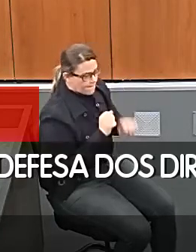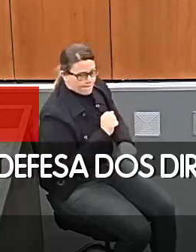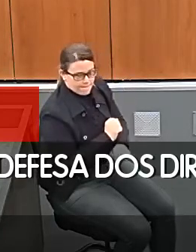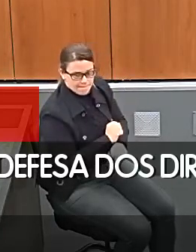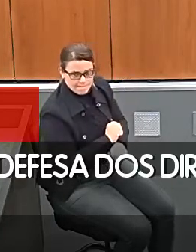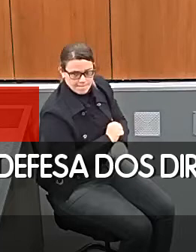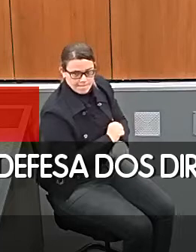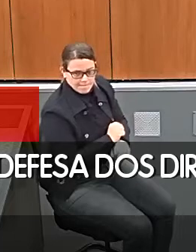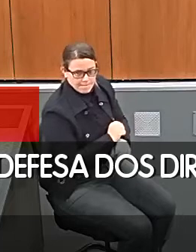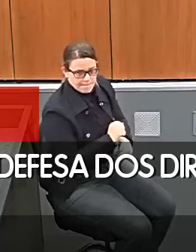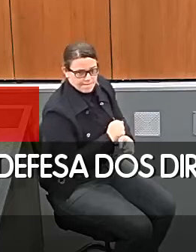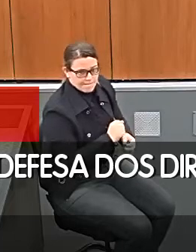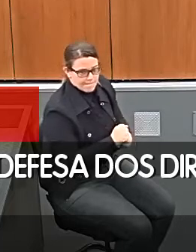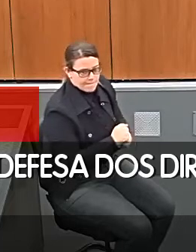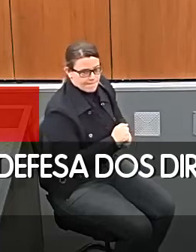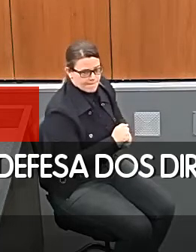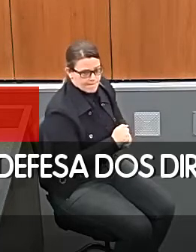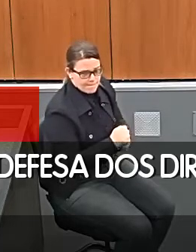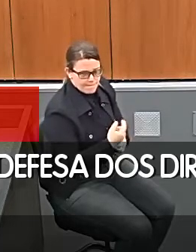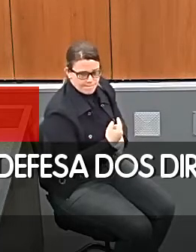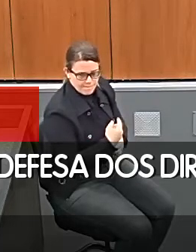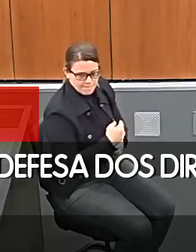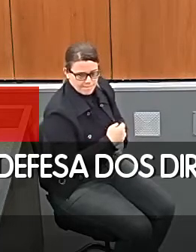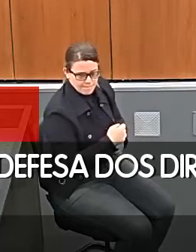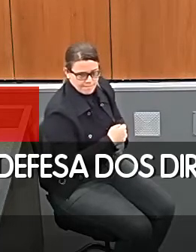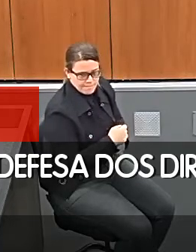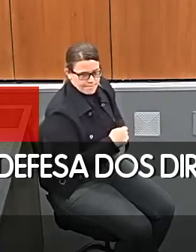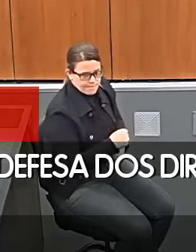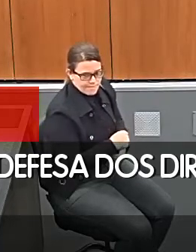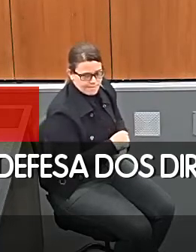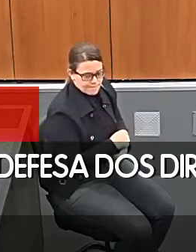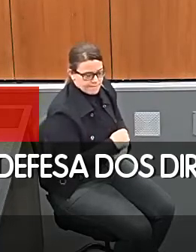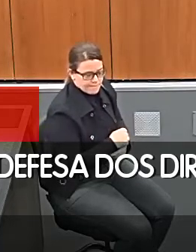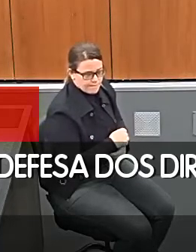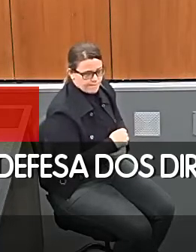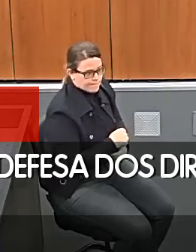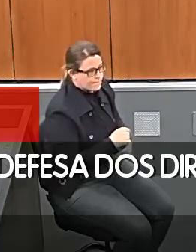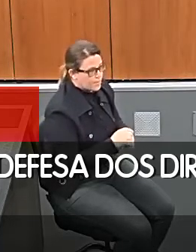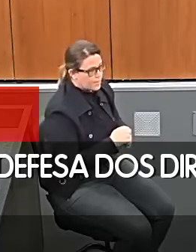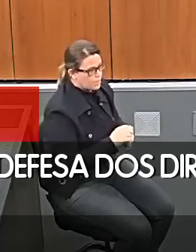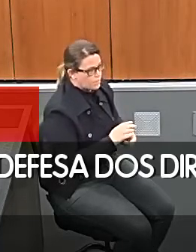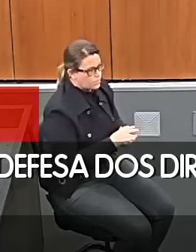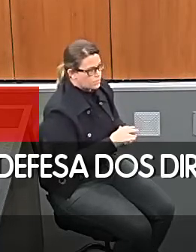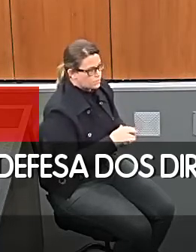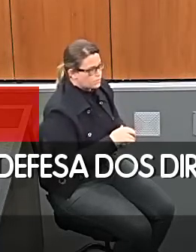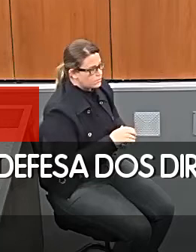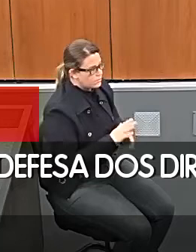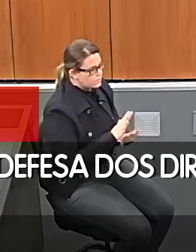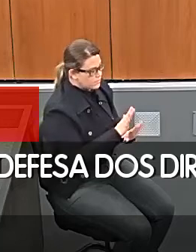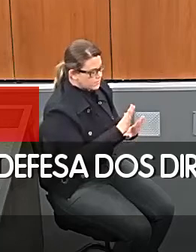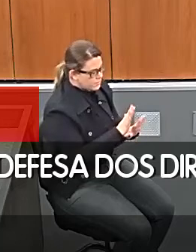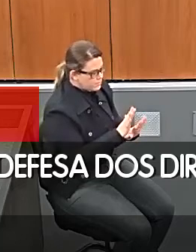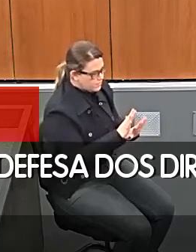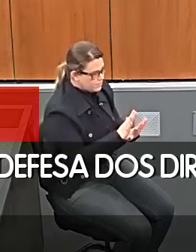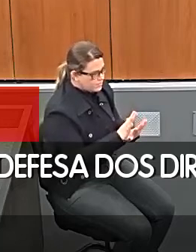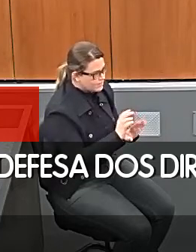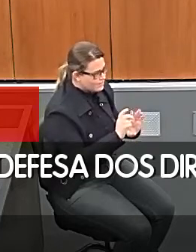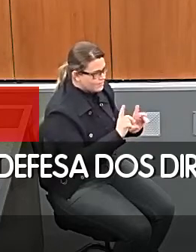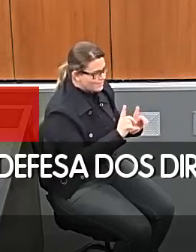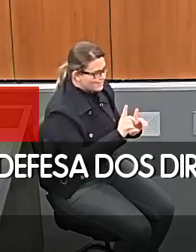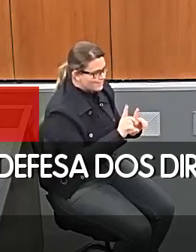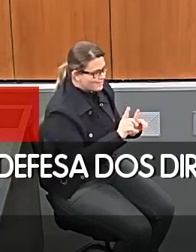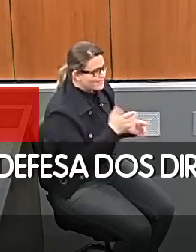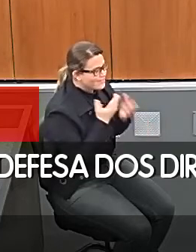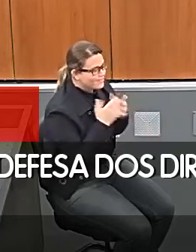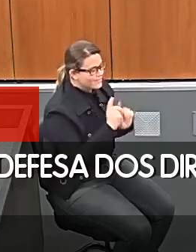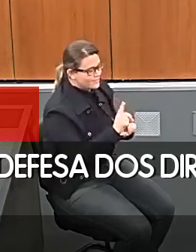também da associação, primeiramente. O normal é que nós demos a palavra aos membros da mesa e depois saber se